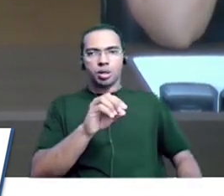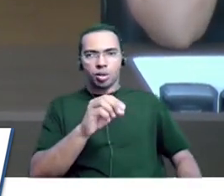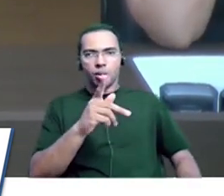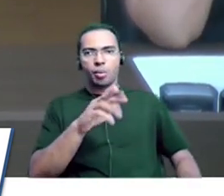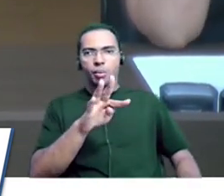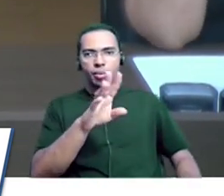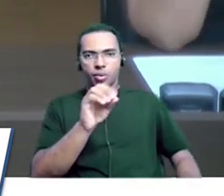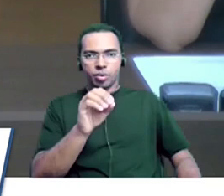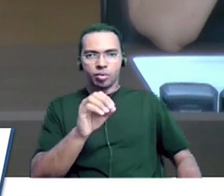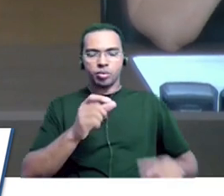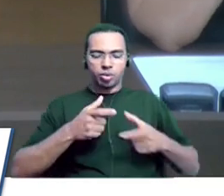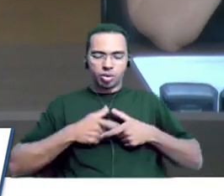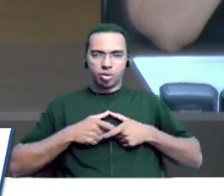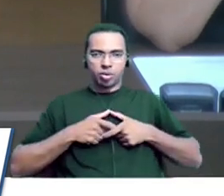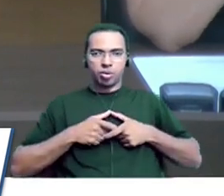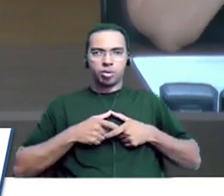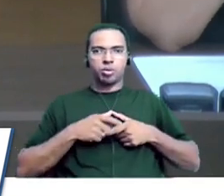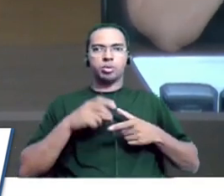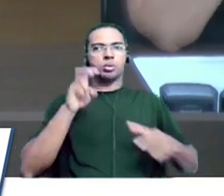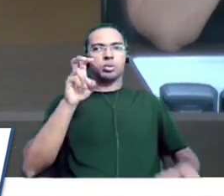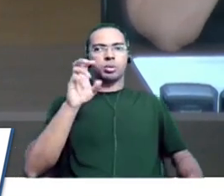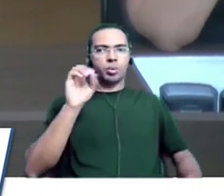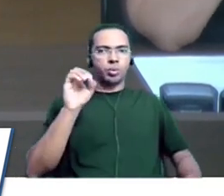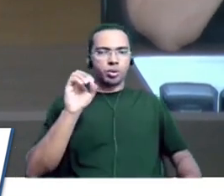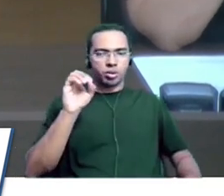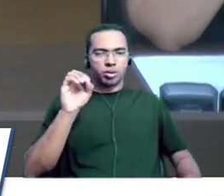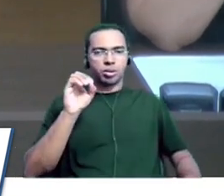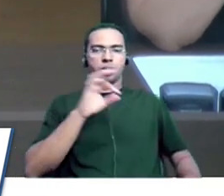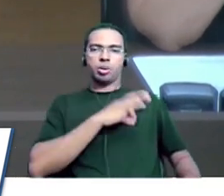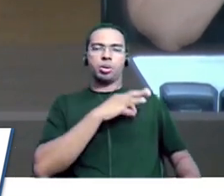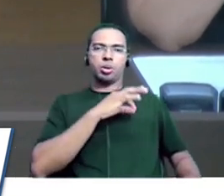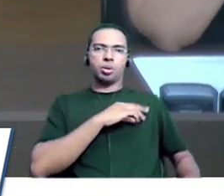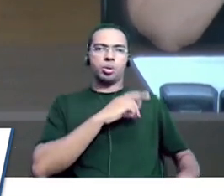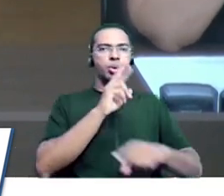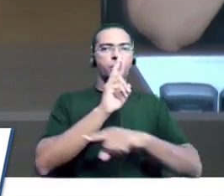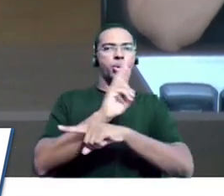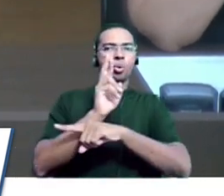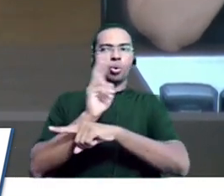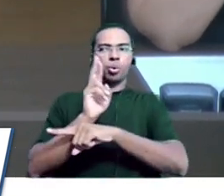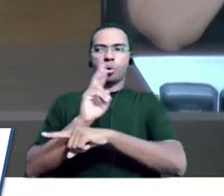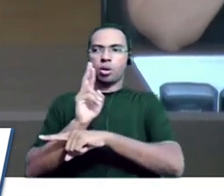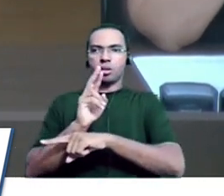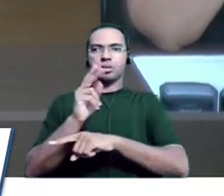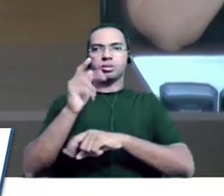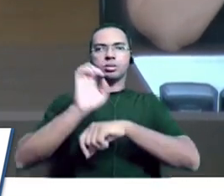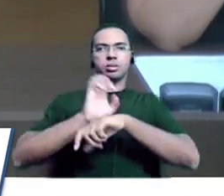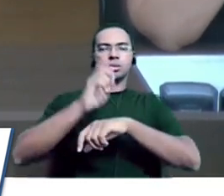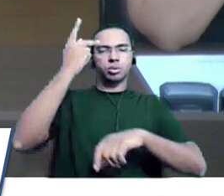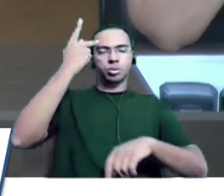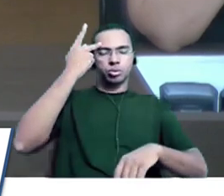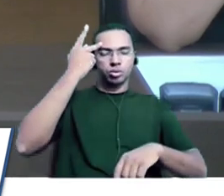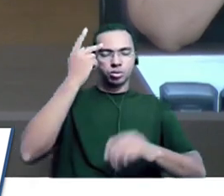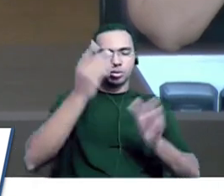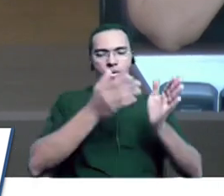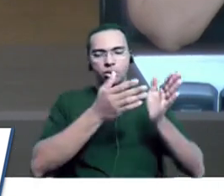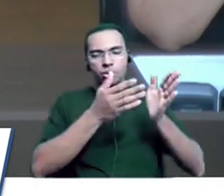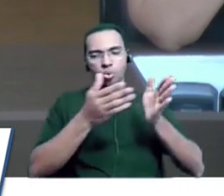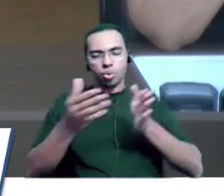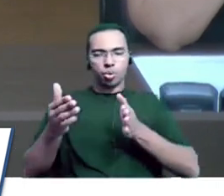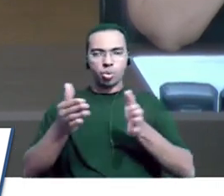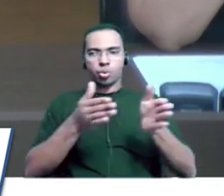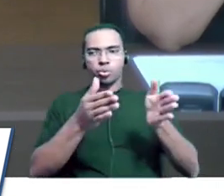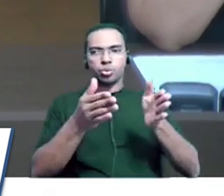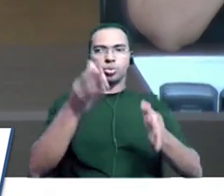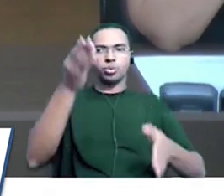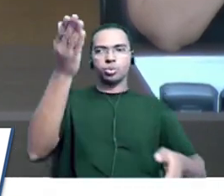de cinquentenário do Policiamento Rodoviário do Estado de São Paulo. Ao longo de sua carreira, Dr.